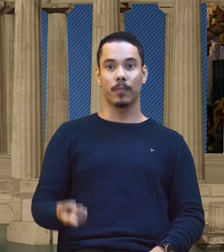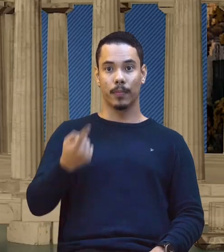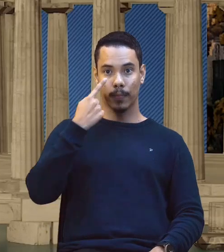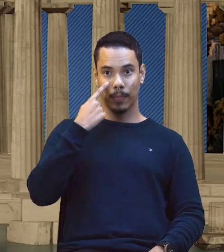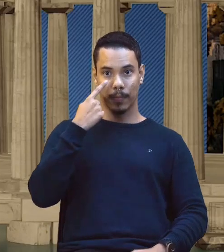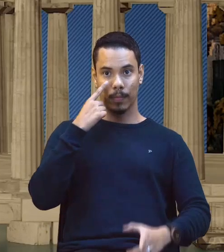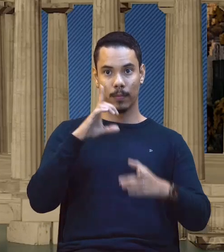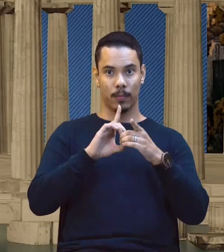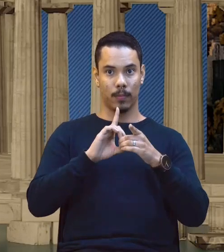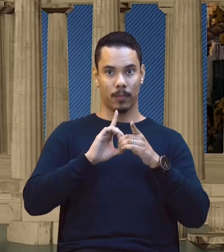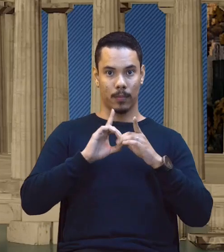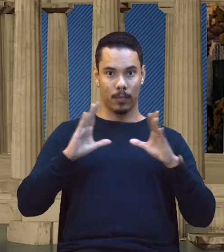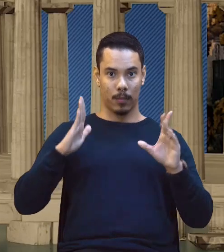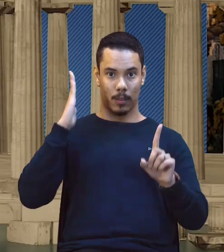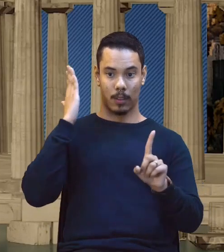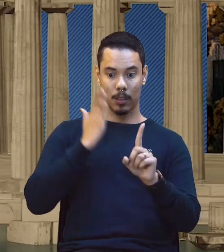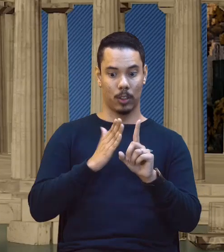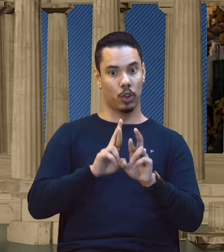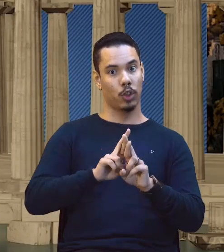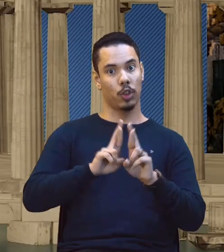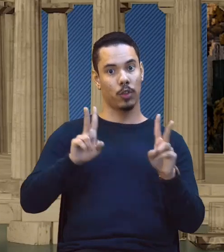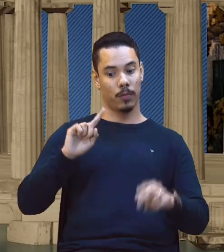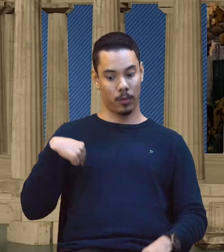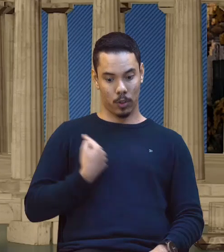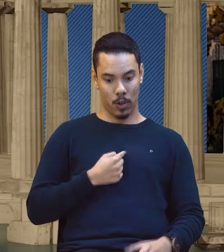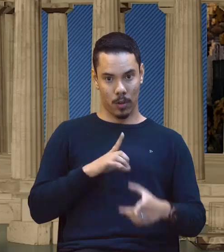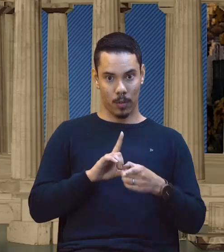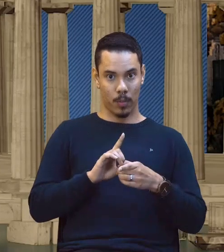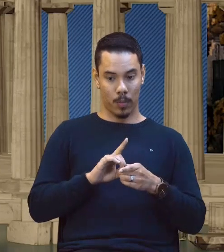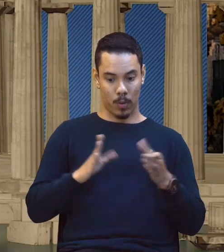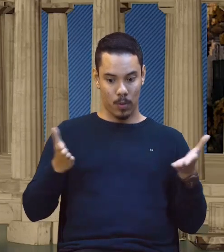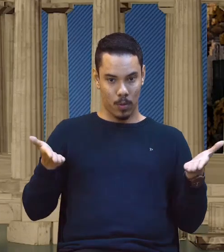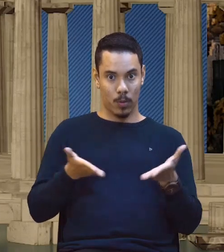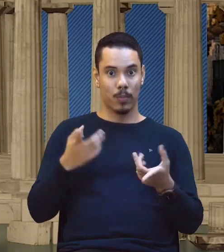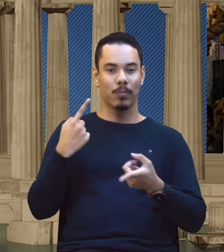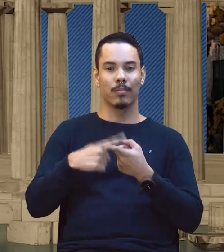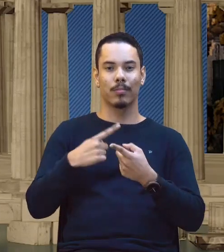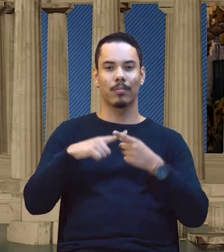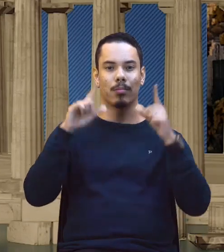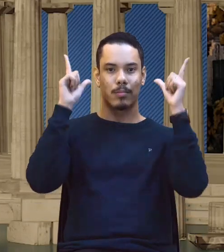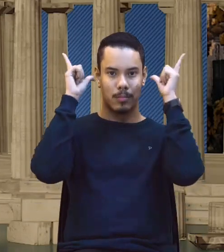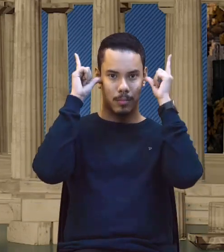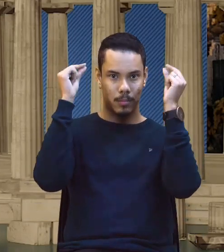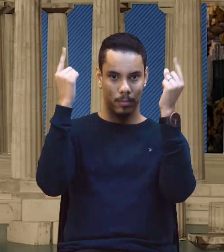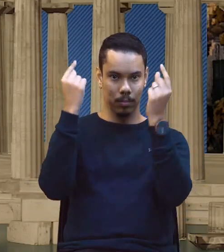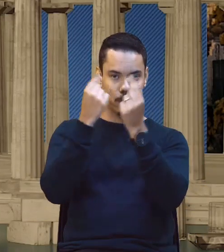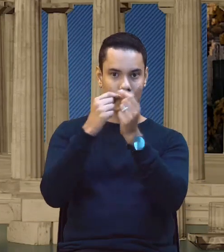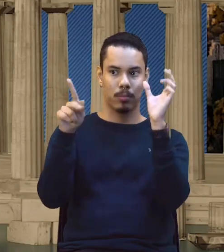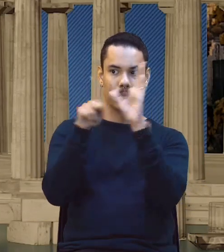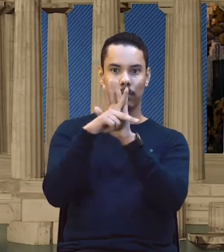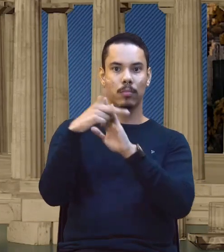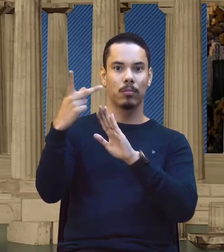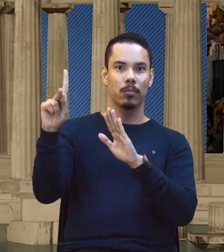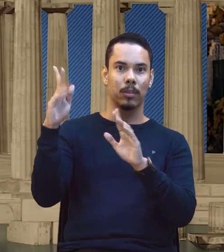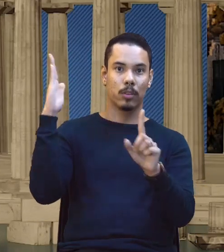direta é diferente da nossa democracia. Lá os gregos, a democracia deles era direta